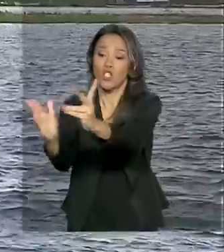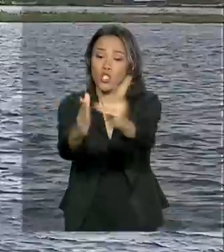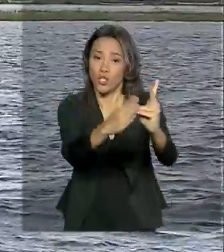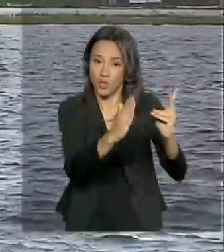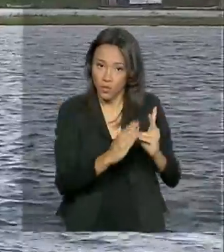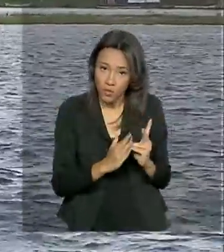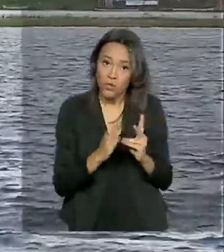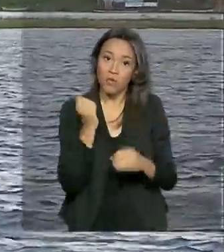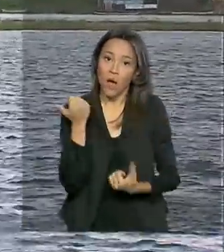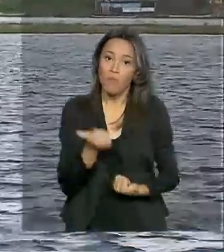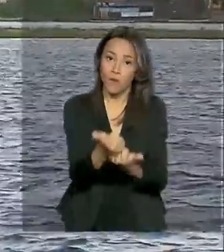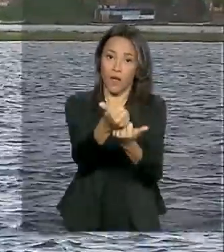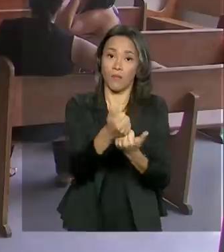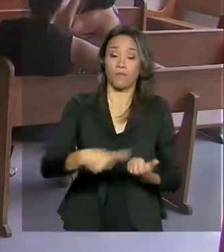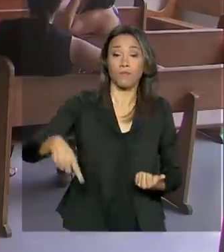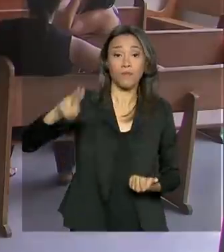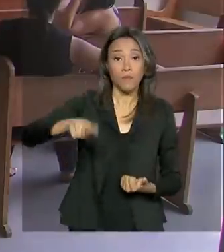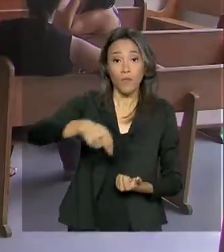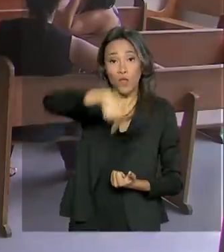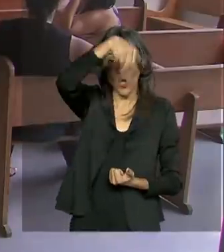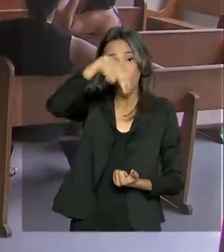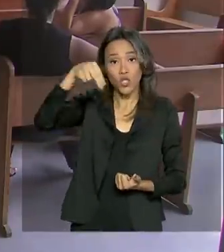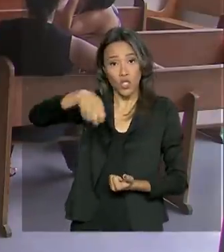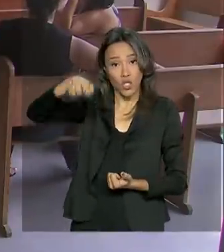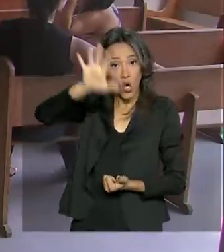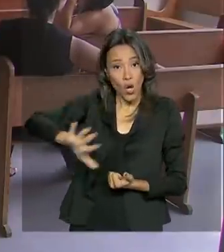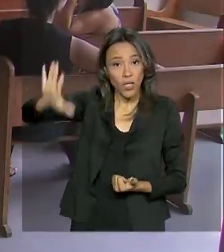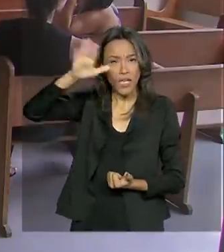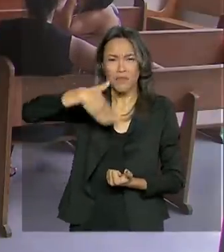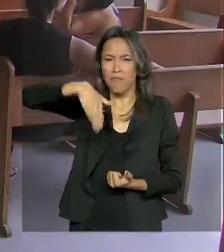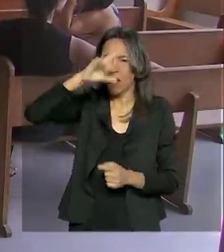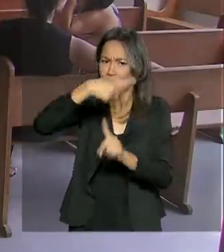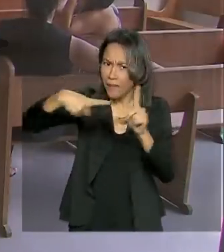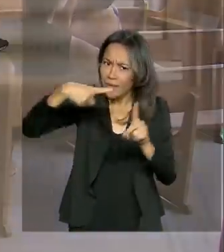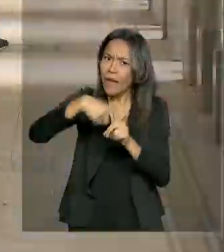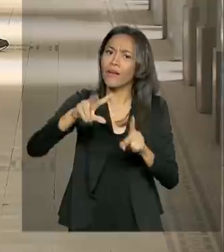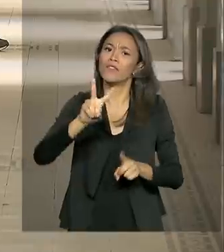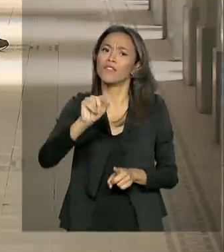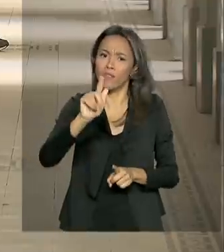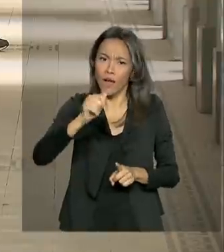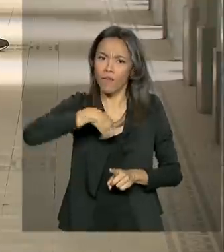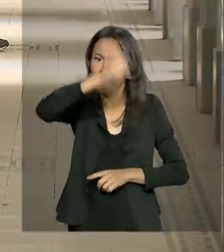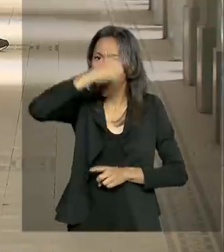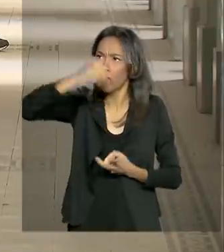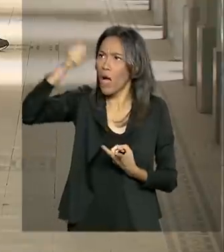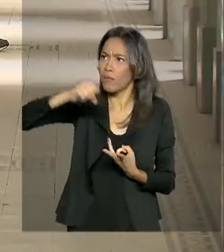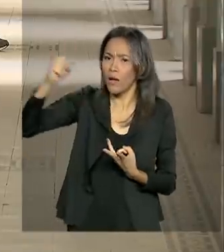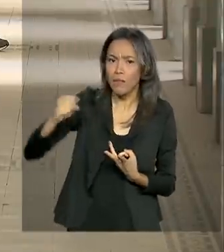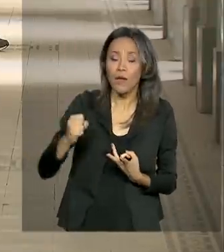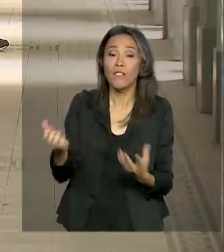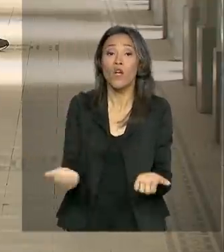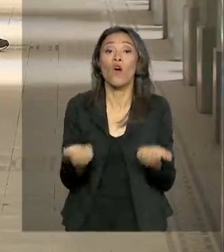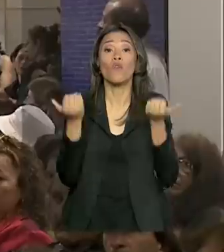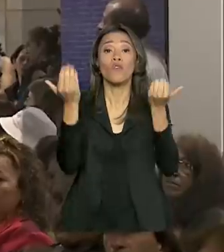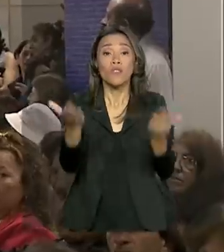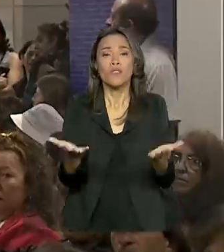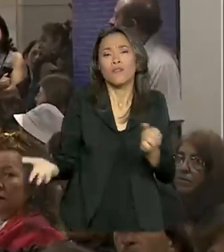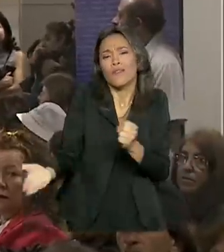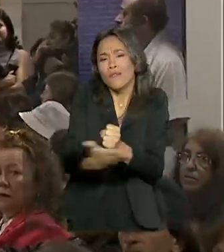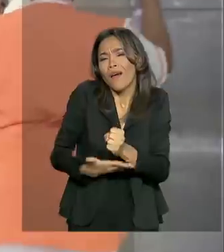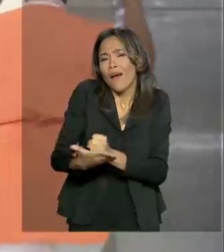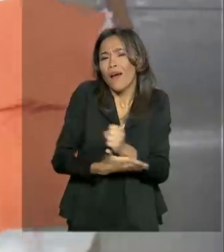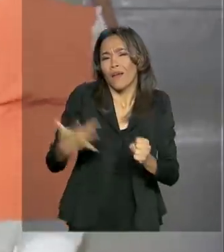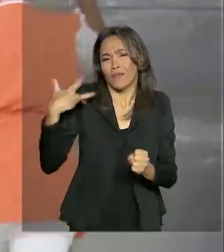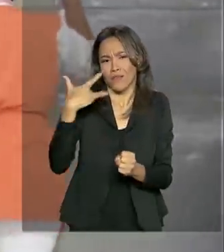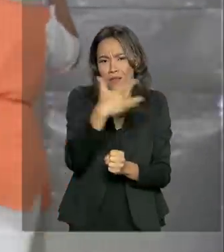As regiões norte e nordeste vão concentrar mais da metade do total de vagas. Os serviços serão oferecidos na atenção primária à